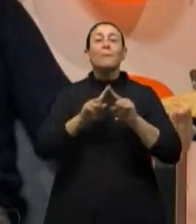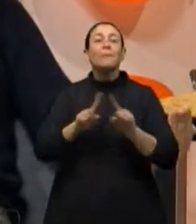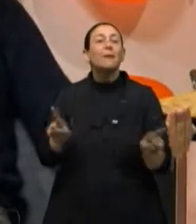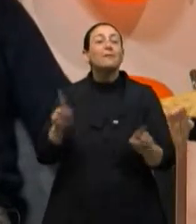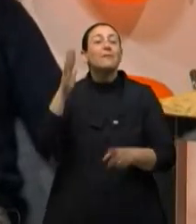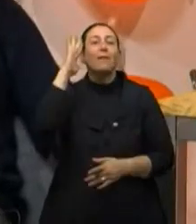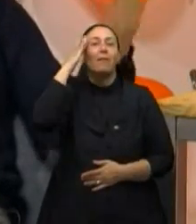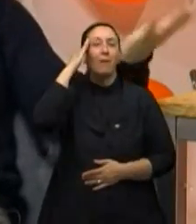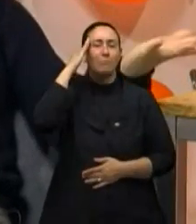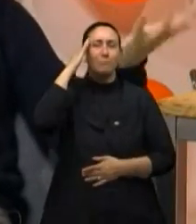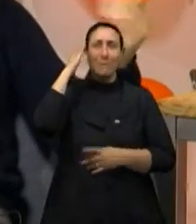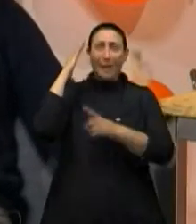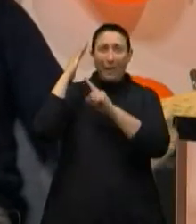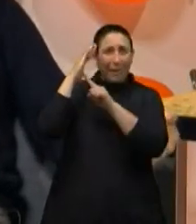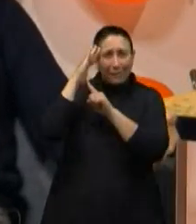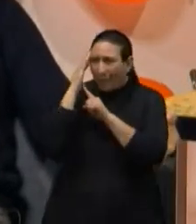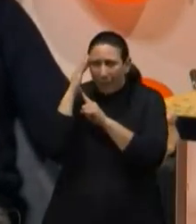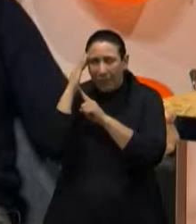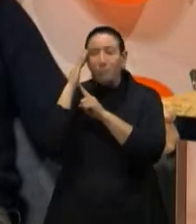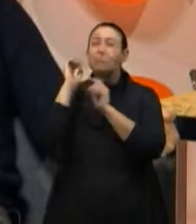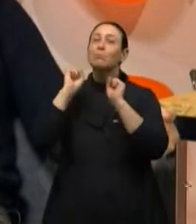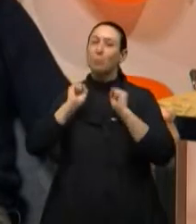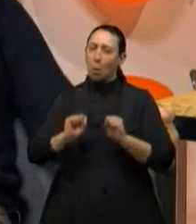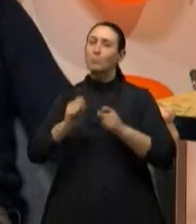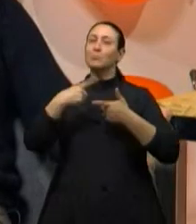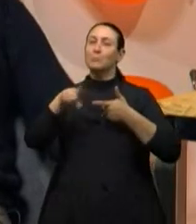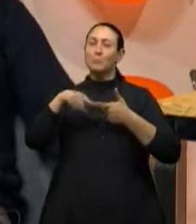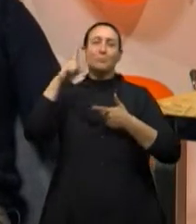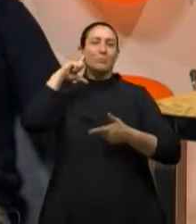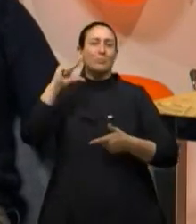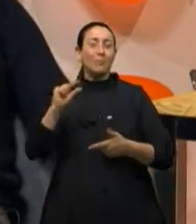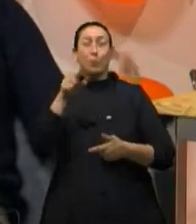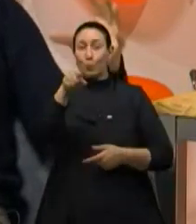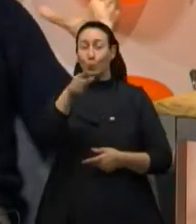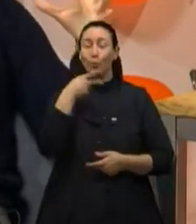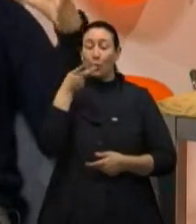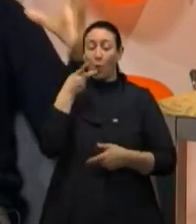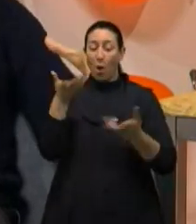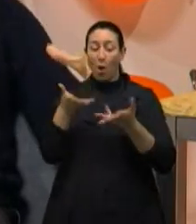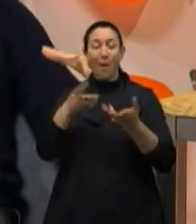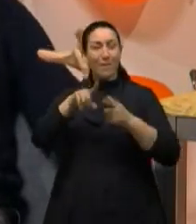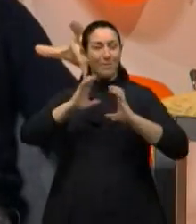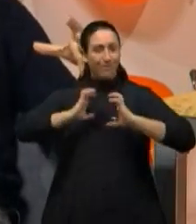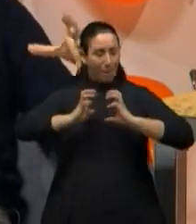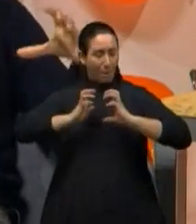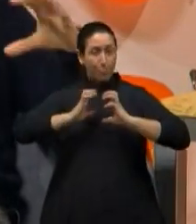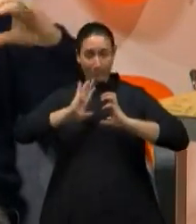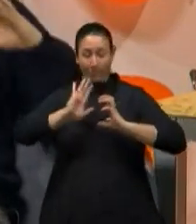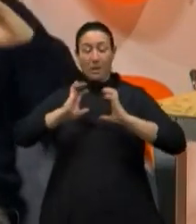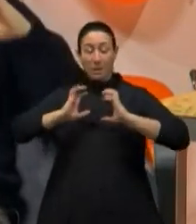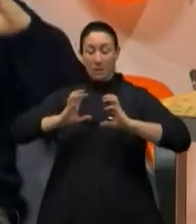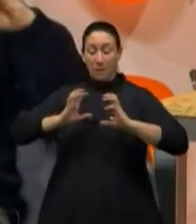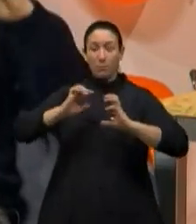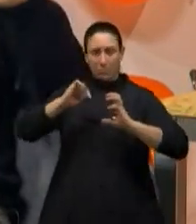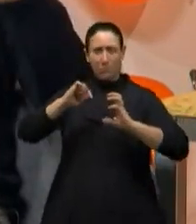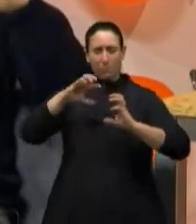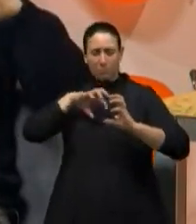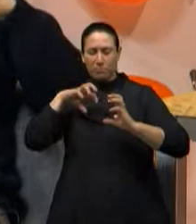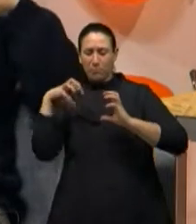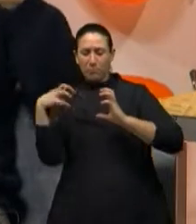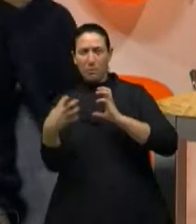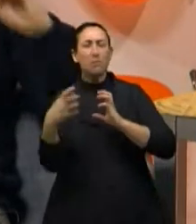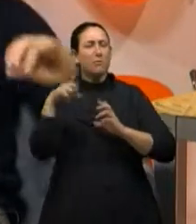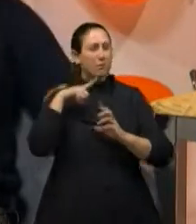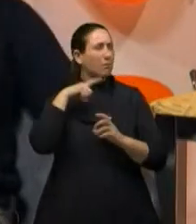entender e aí agora tu falaste do cérebro né Isabel a questão é que a gente tem H toda essa representação